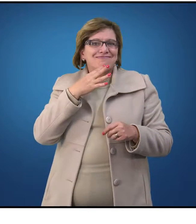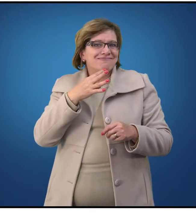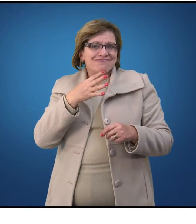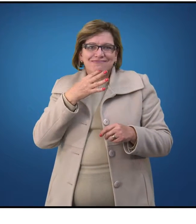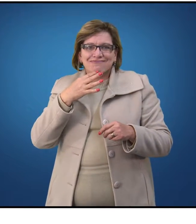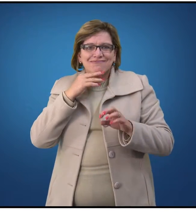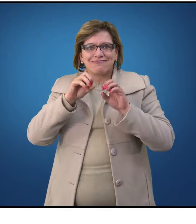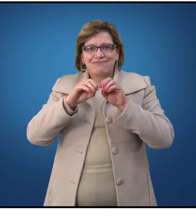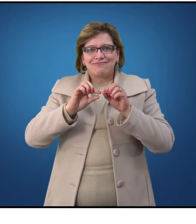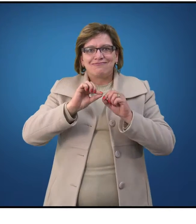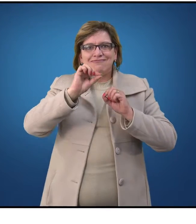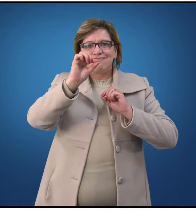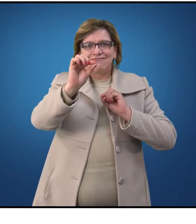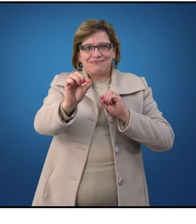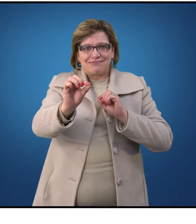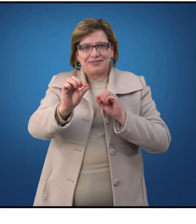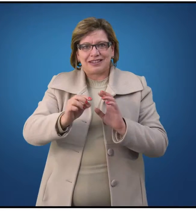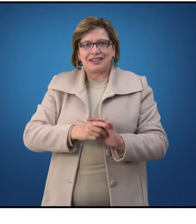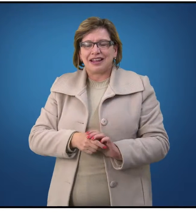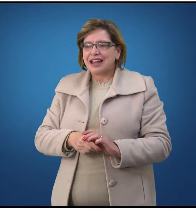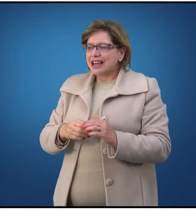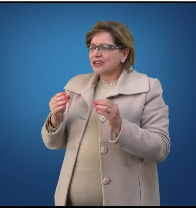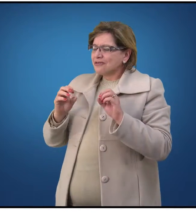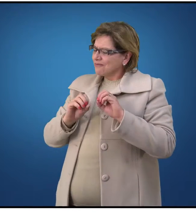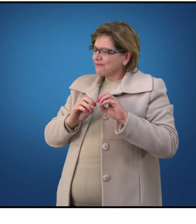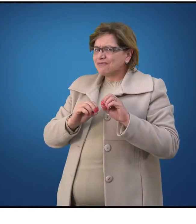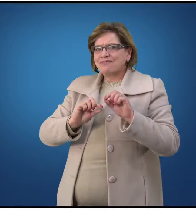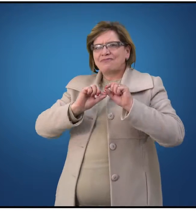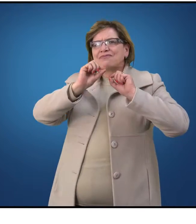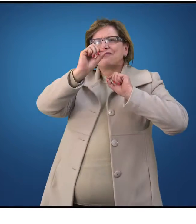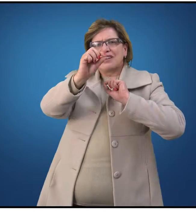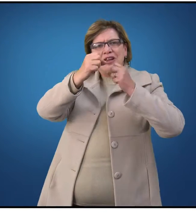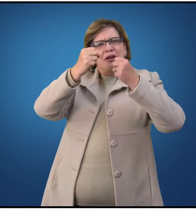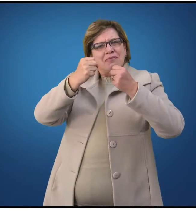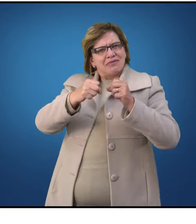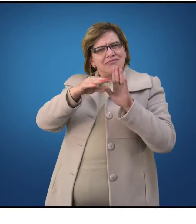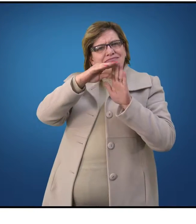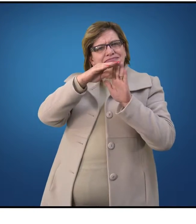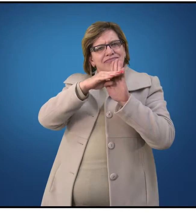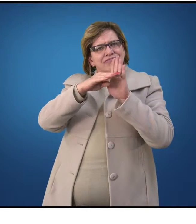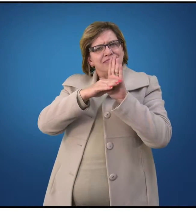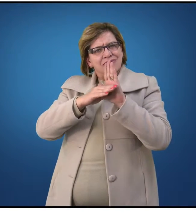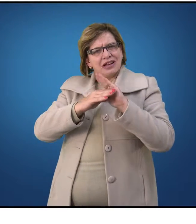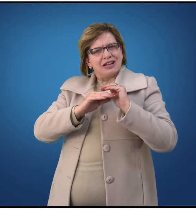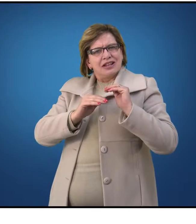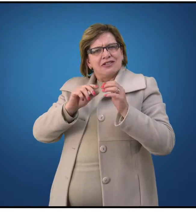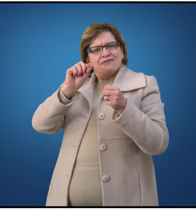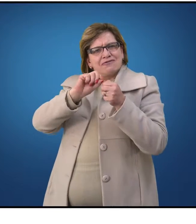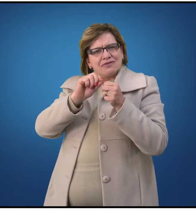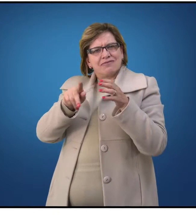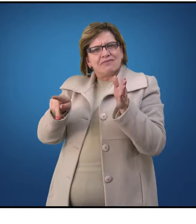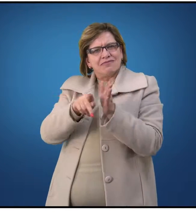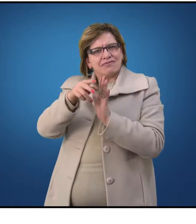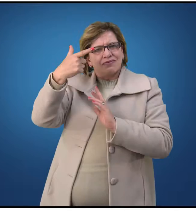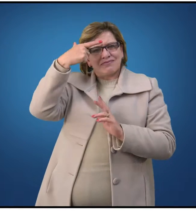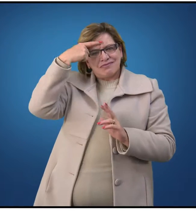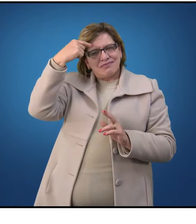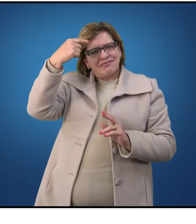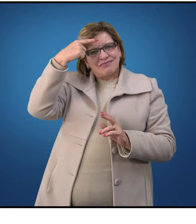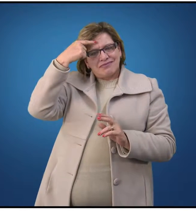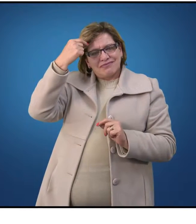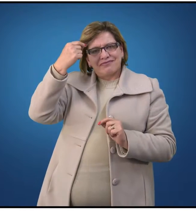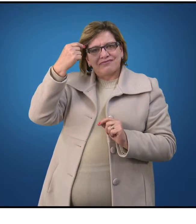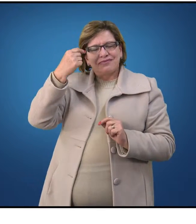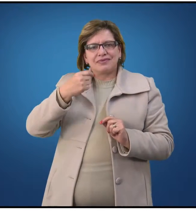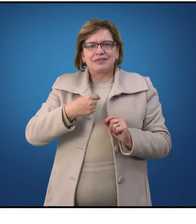distância tem dado conta dos projetos educacionais desenvolvidos pelas universidades? Bom, com relação à legislação, nós temos algumas questões